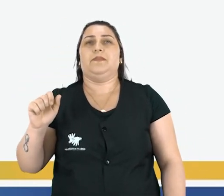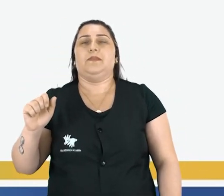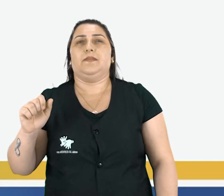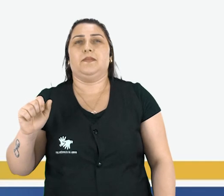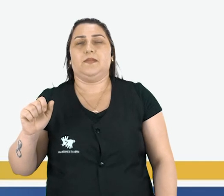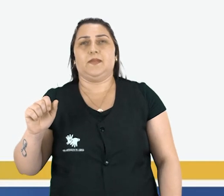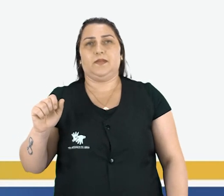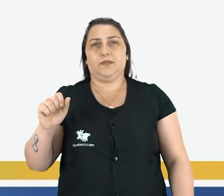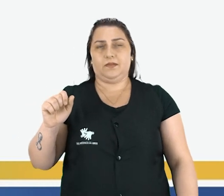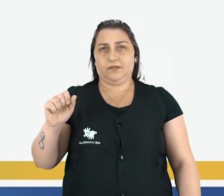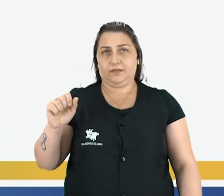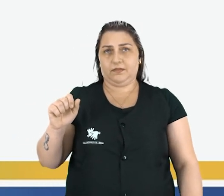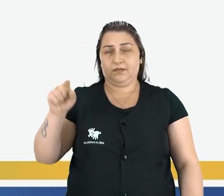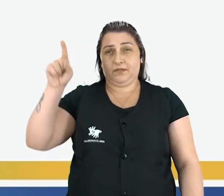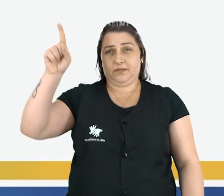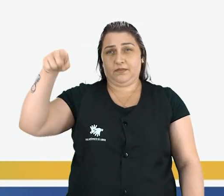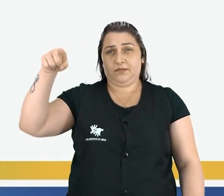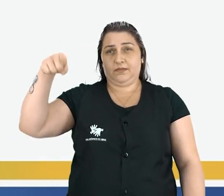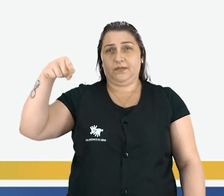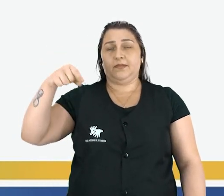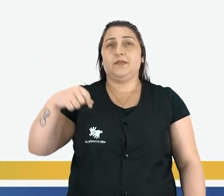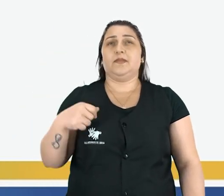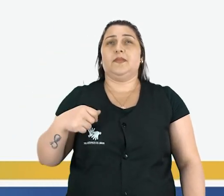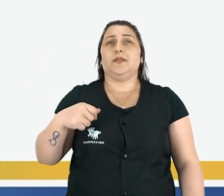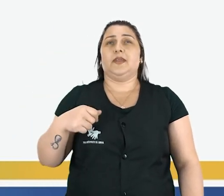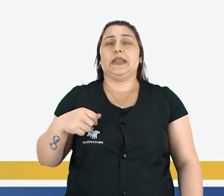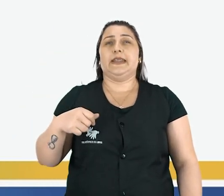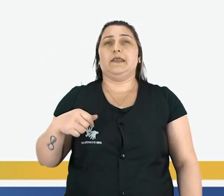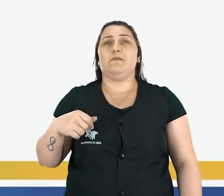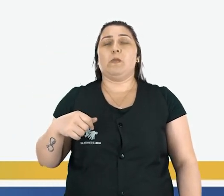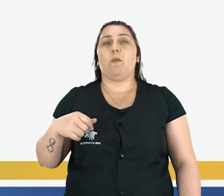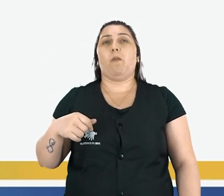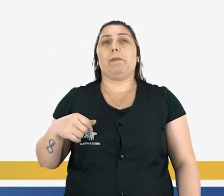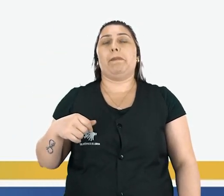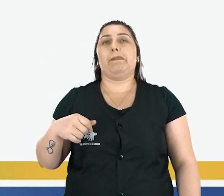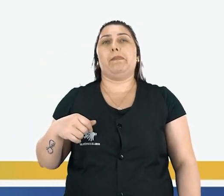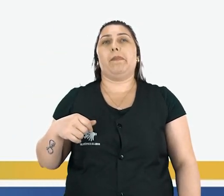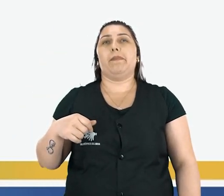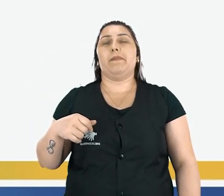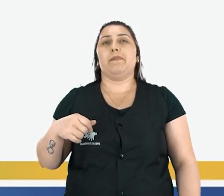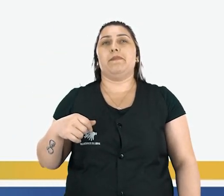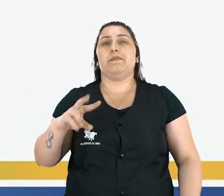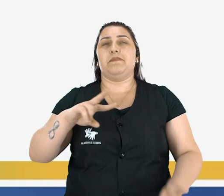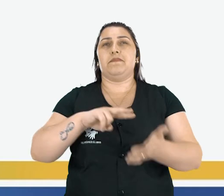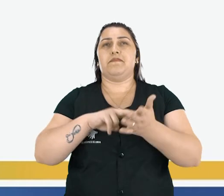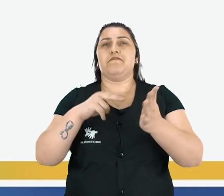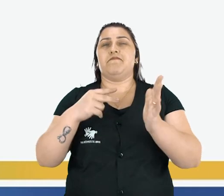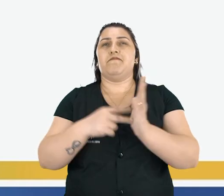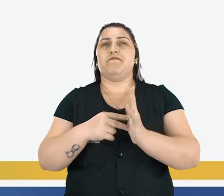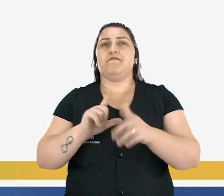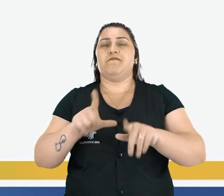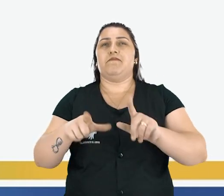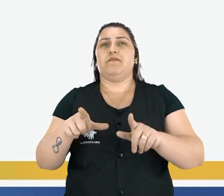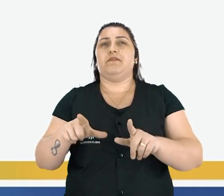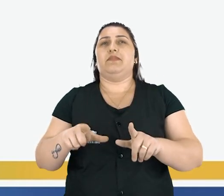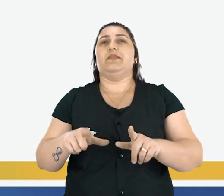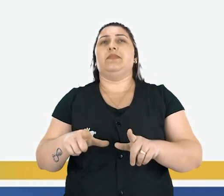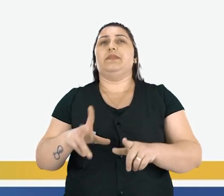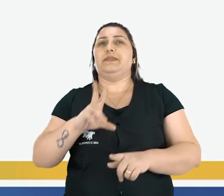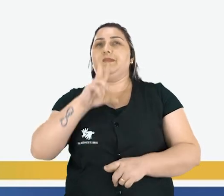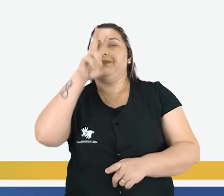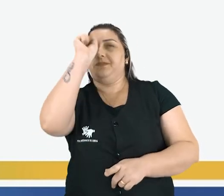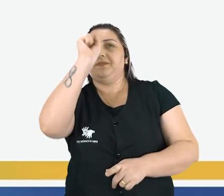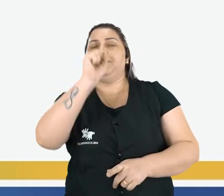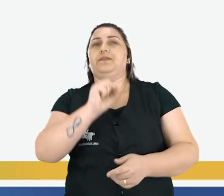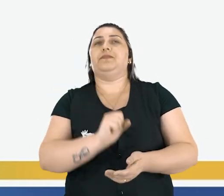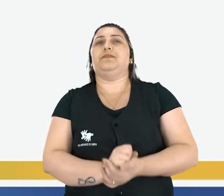veja aqui em cima da letra é tem um acento agudo esse assento aí em cima dessa letrinha significa que essa letra tem o som na